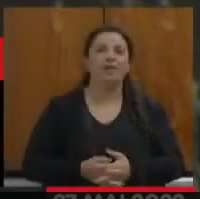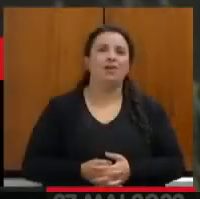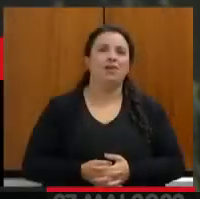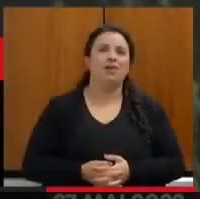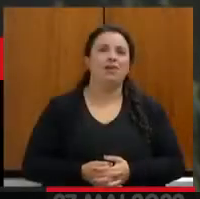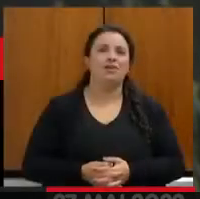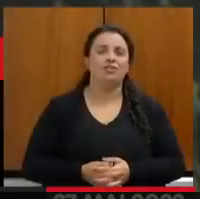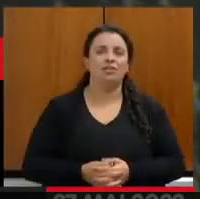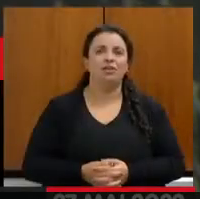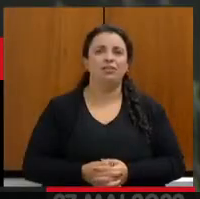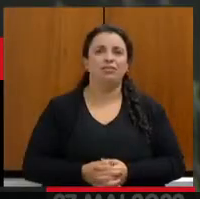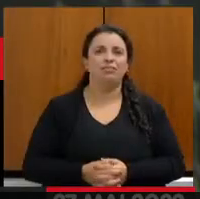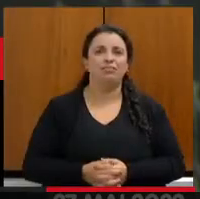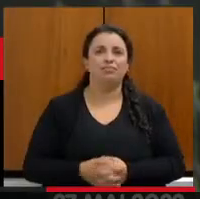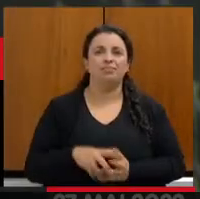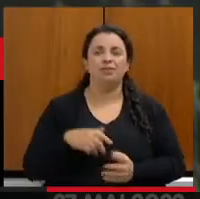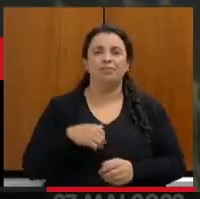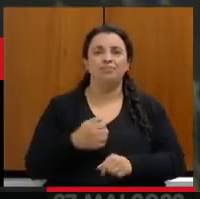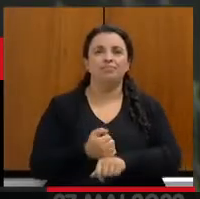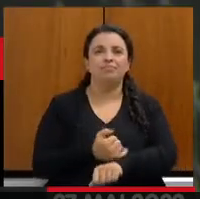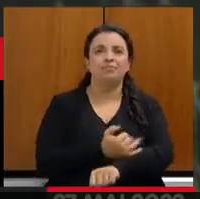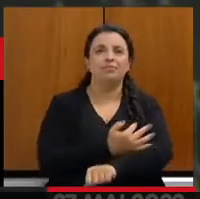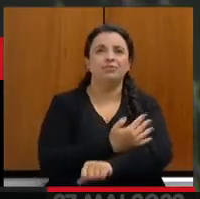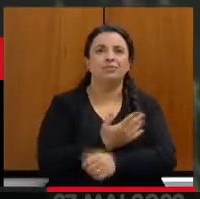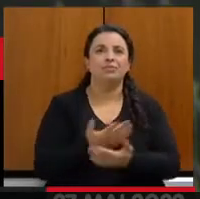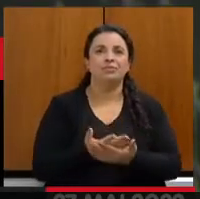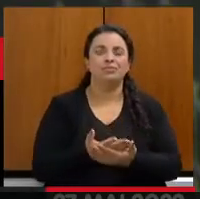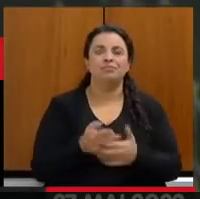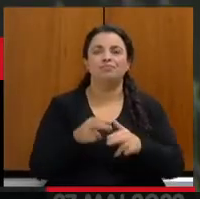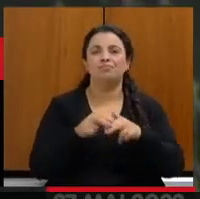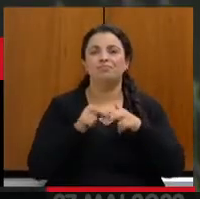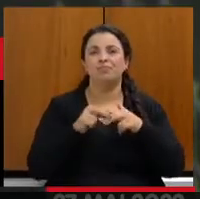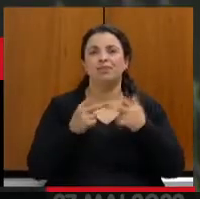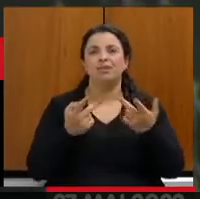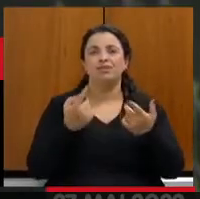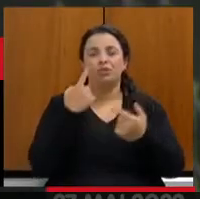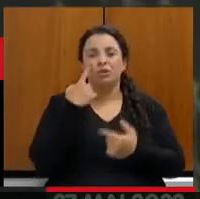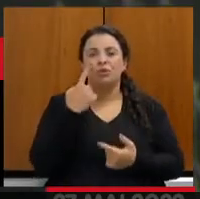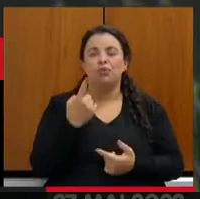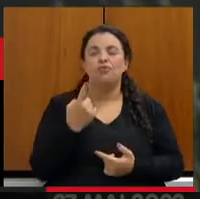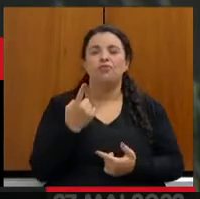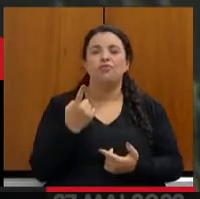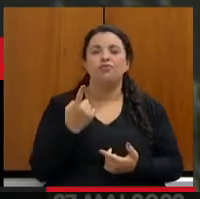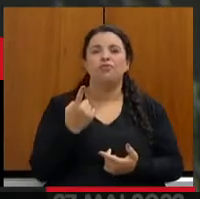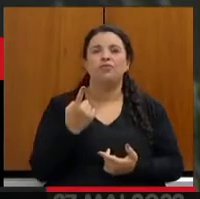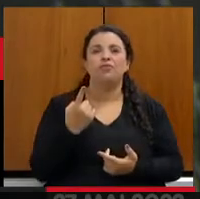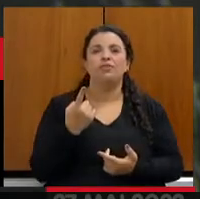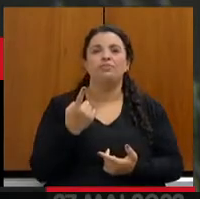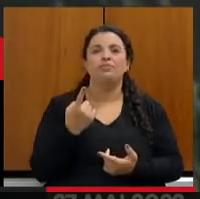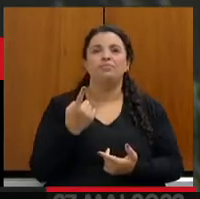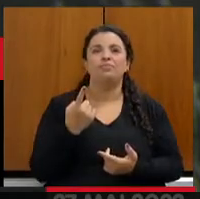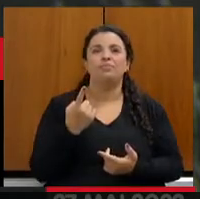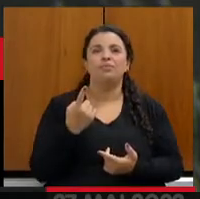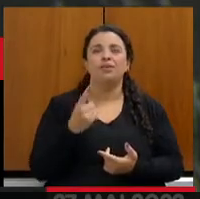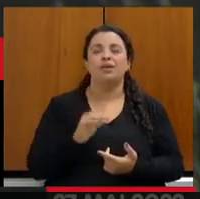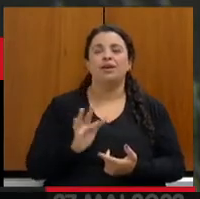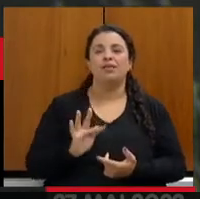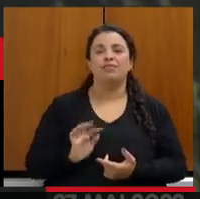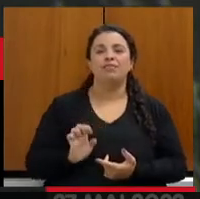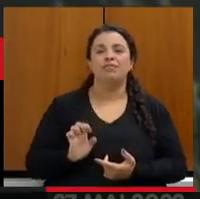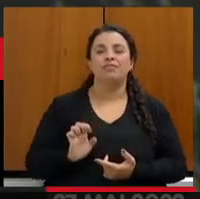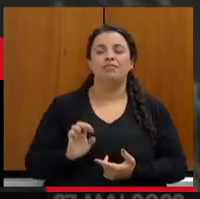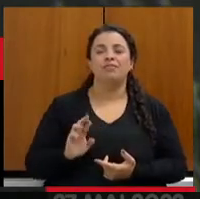eu falo com muita emoção Por que o que houve aqui a a Fernanda